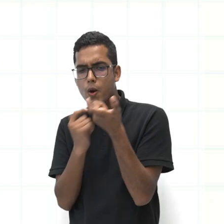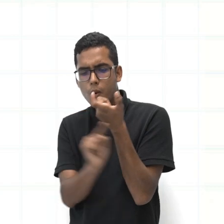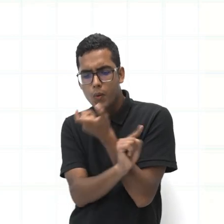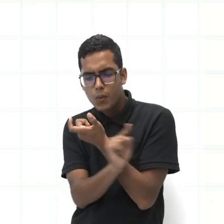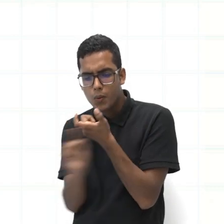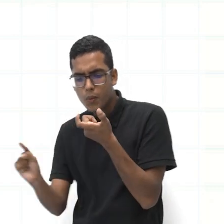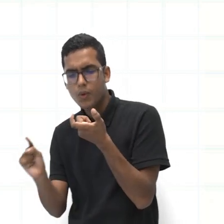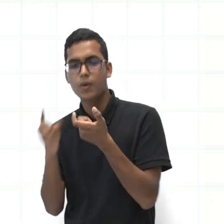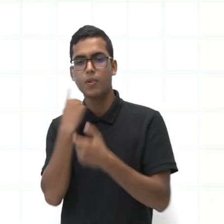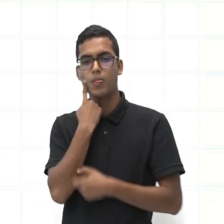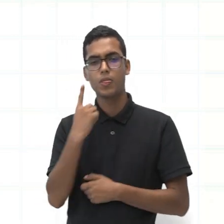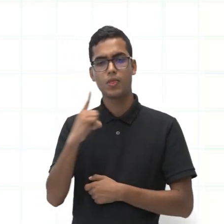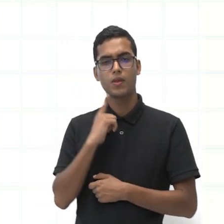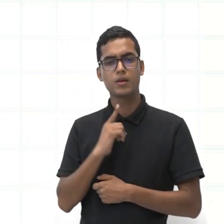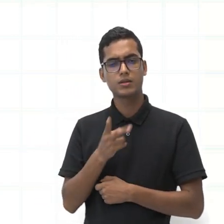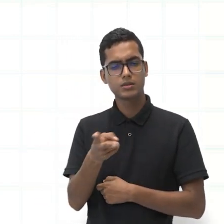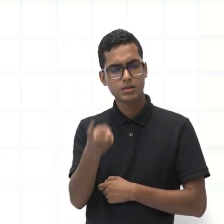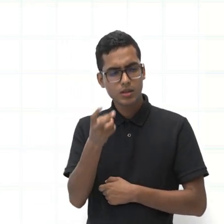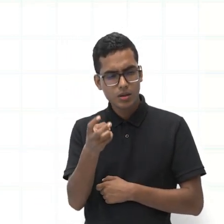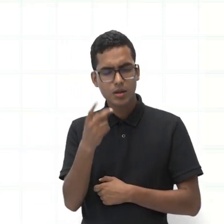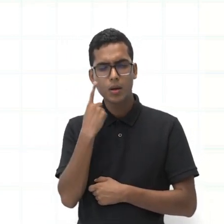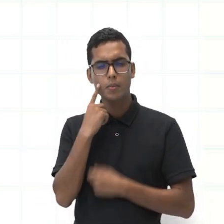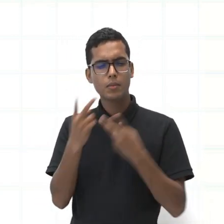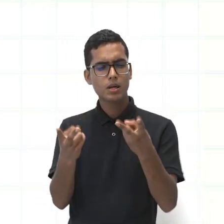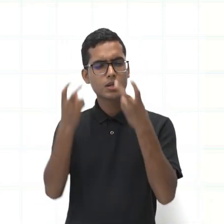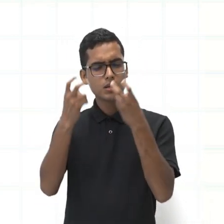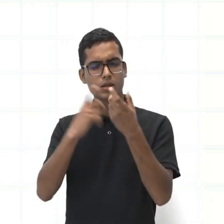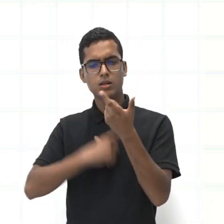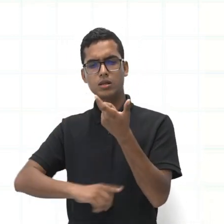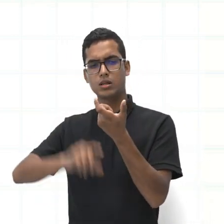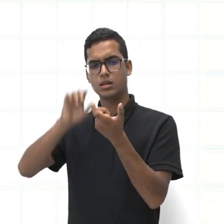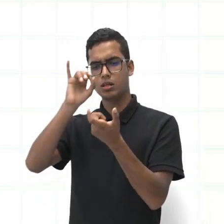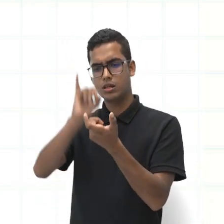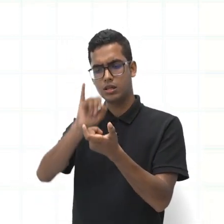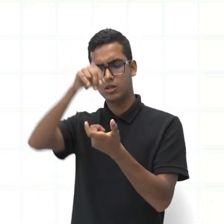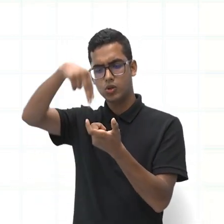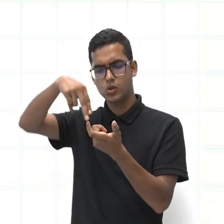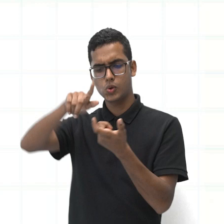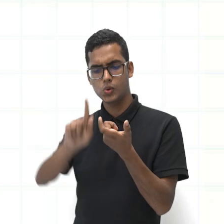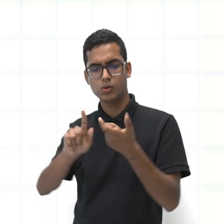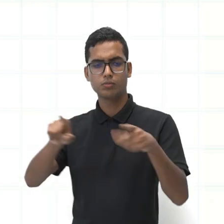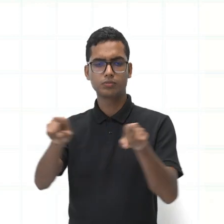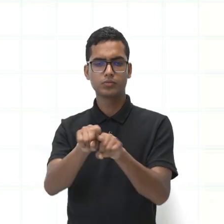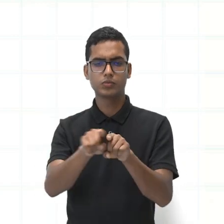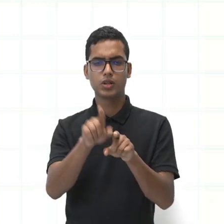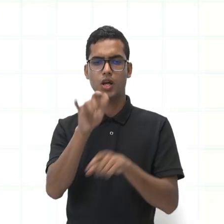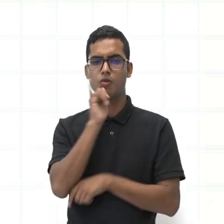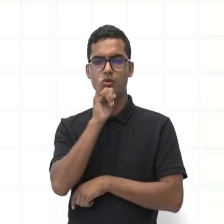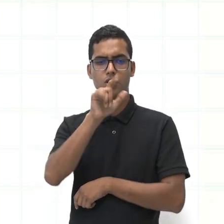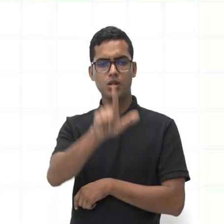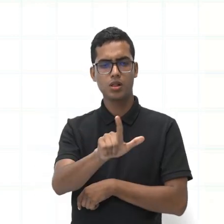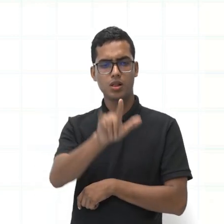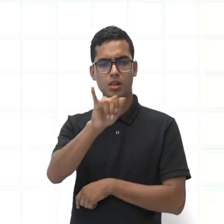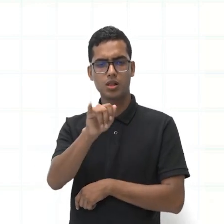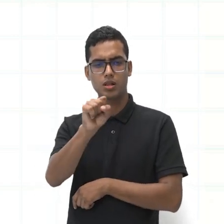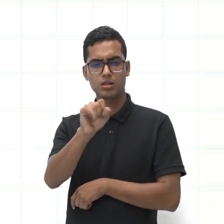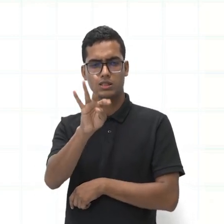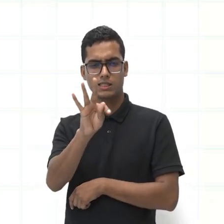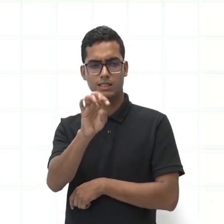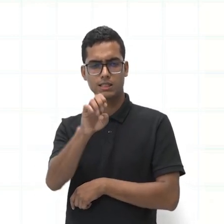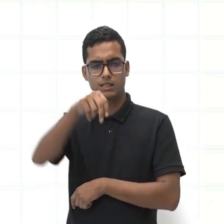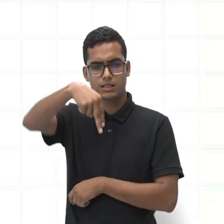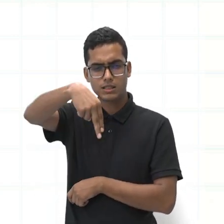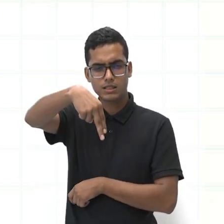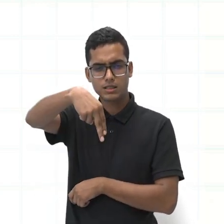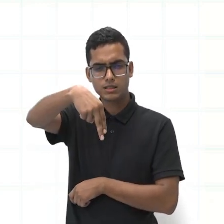terminação em ing, tá? Olha só, listen, listen, daqui para cá é ouvir, ouvir